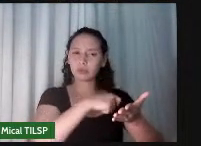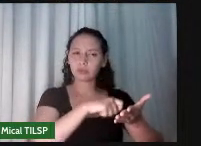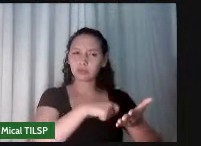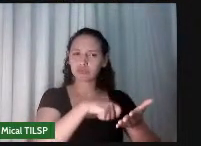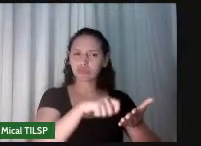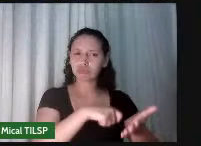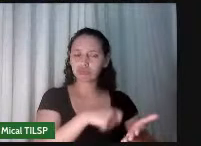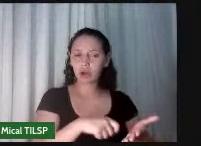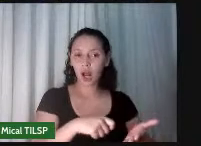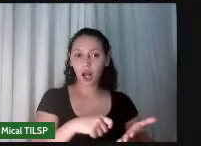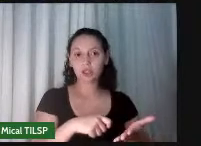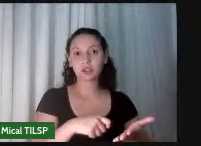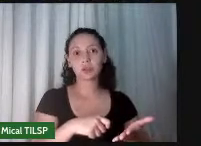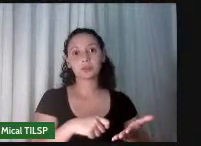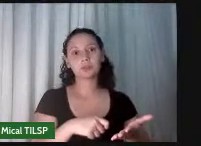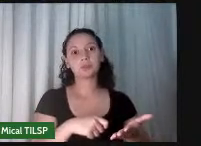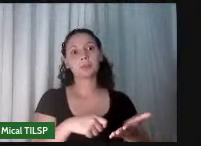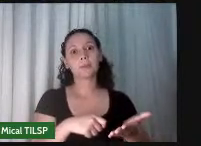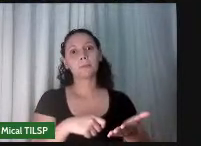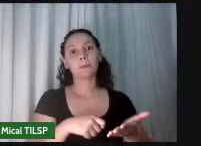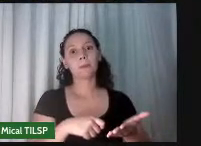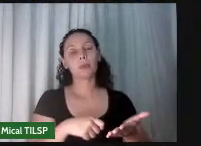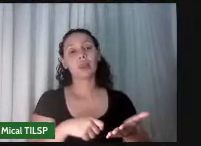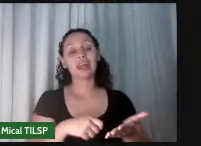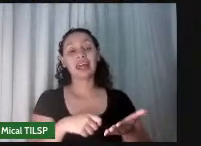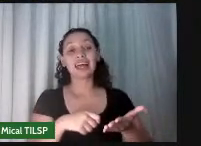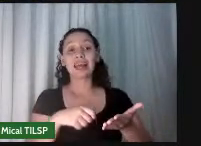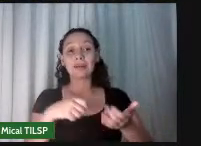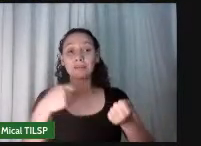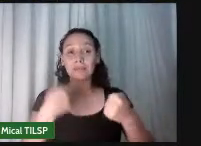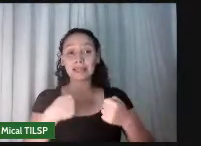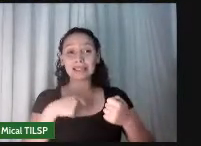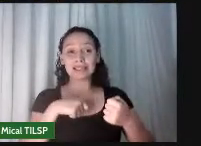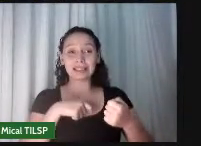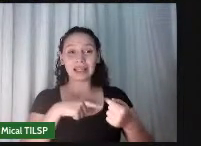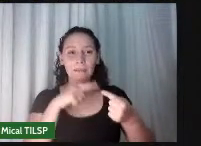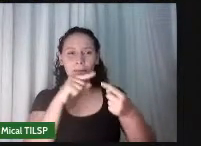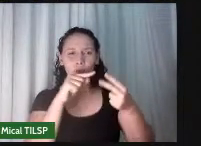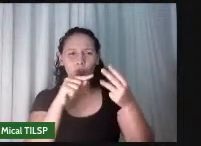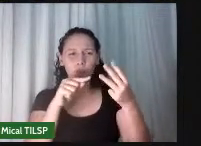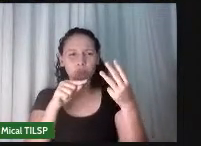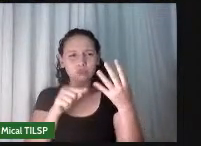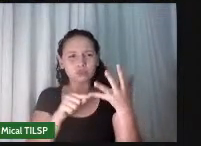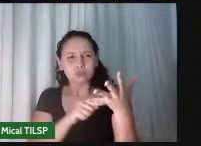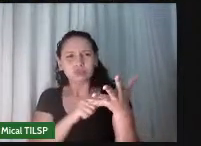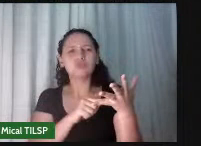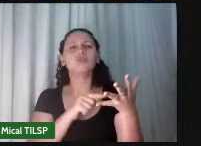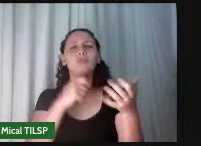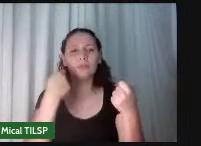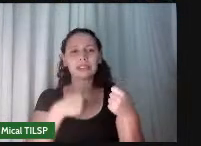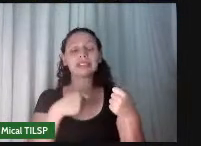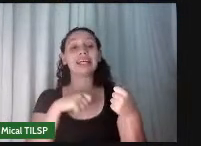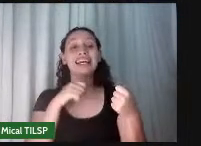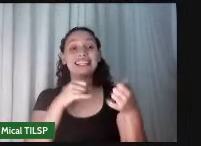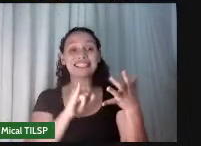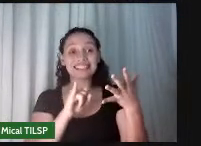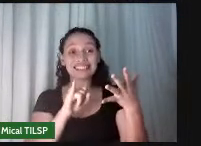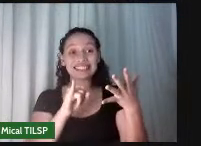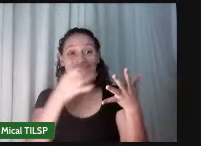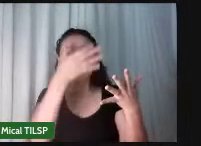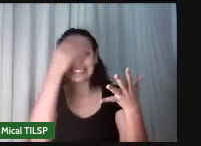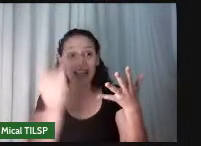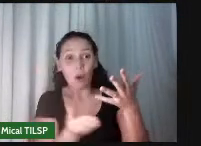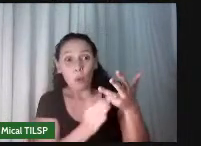com todos os elementos. E se a gente esquece, hein, talvez a gente não consiga comparar com a ante-mortem, tá? Por isso que é importante a gente fazer essas fichas